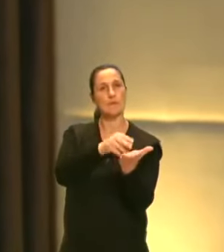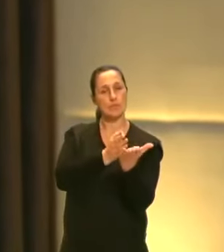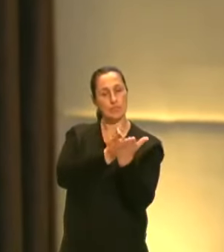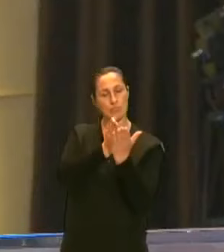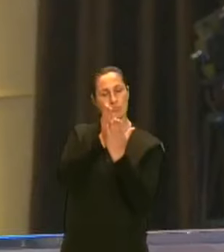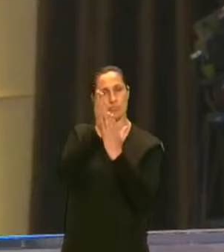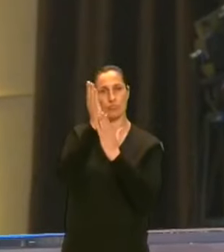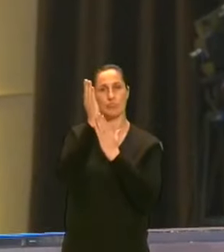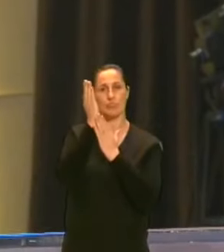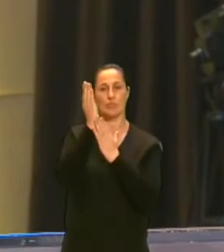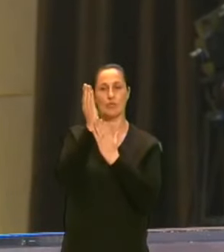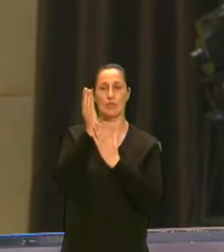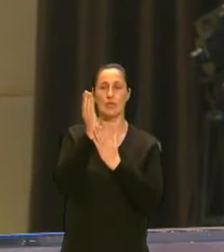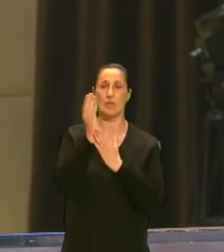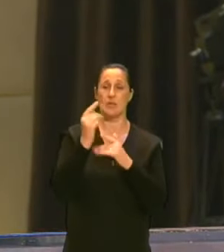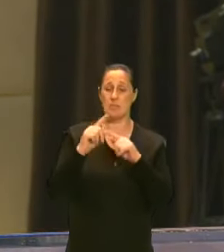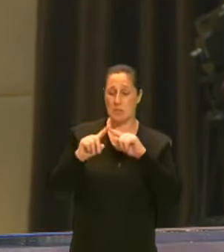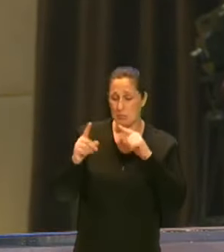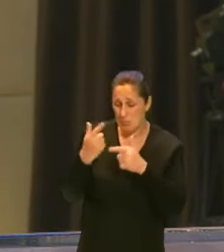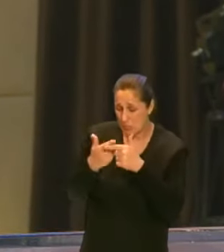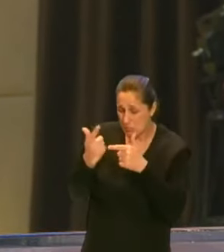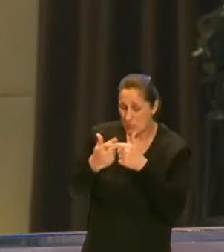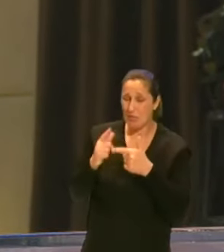Pastor, mas tem um monte de problema.